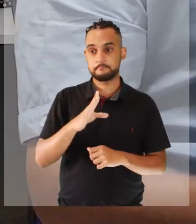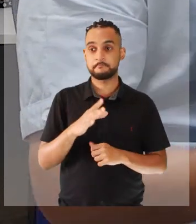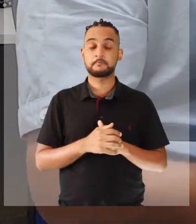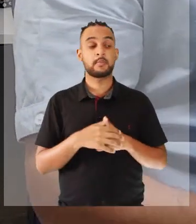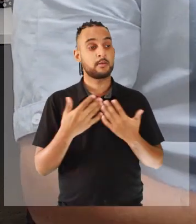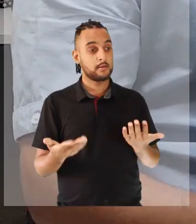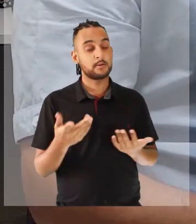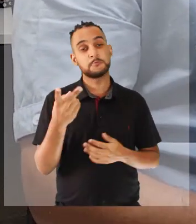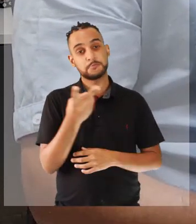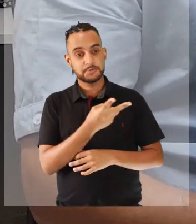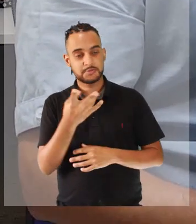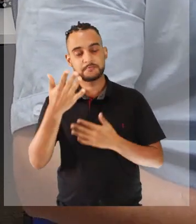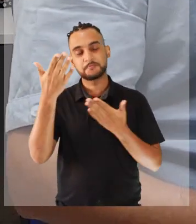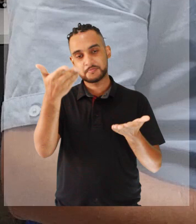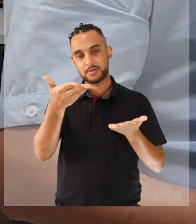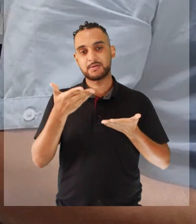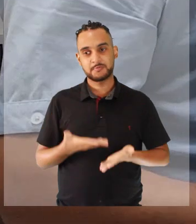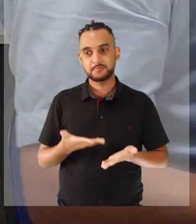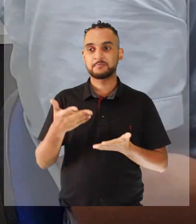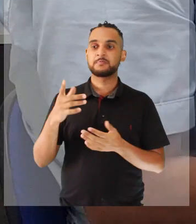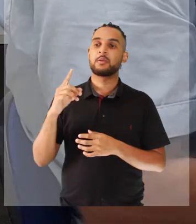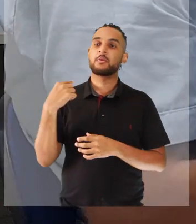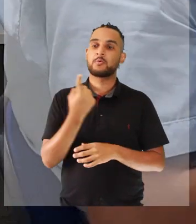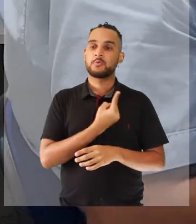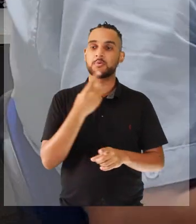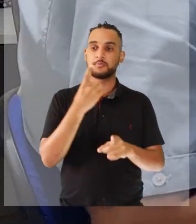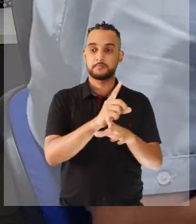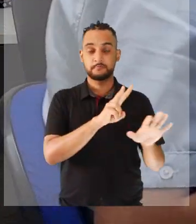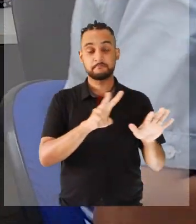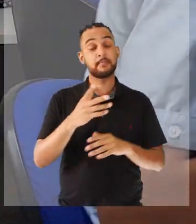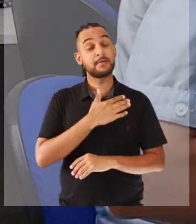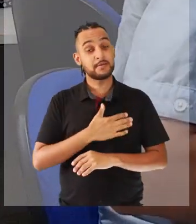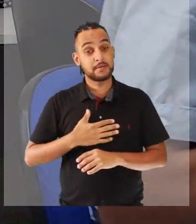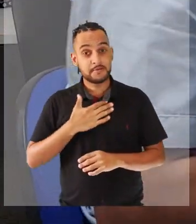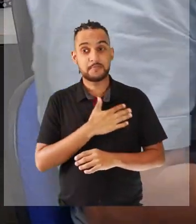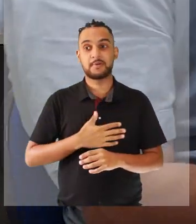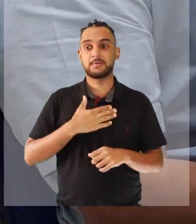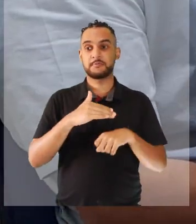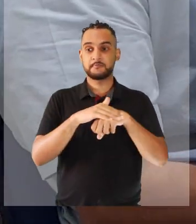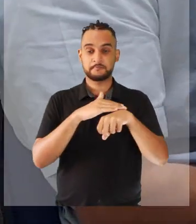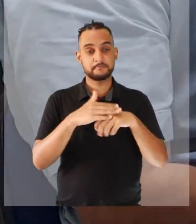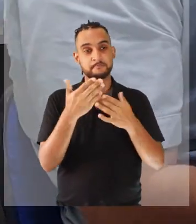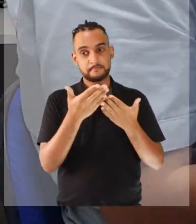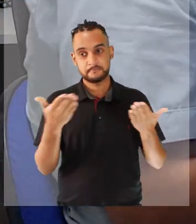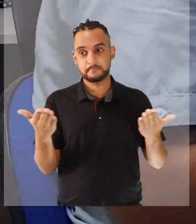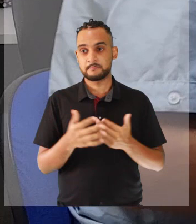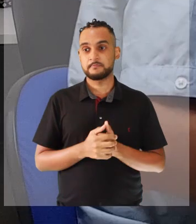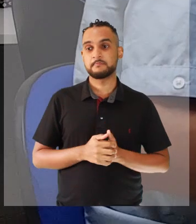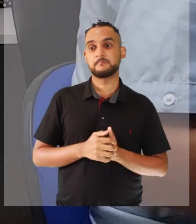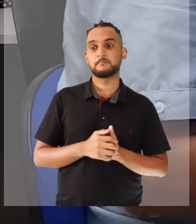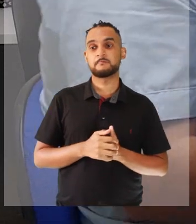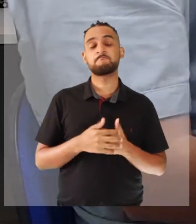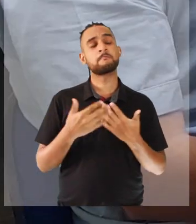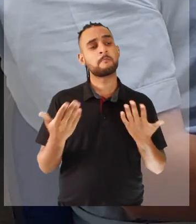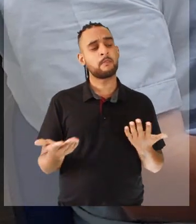Vocacional do Brasil. Irmã Thalita, irmã Lécia, muito bem-vindas ao nosso programa Encontro Semanal. Prazer muito